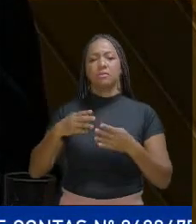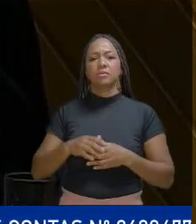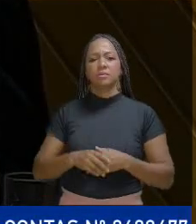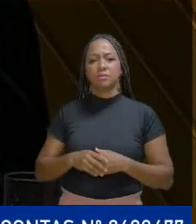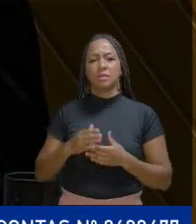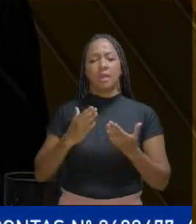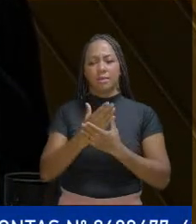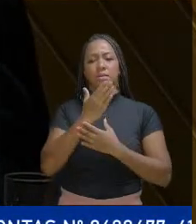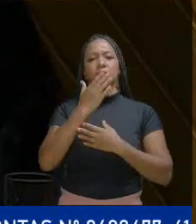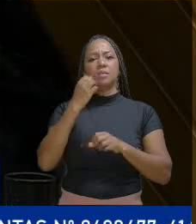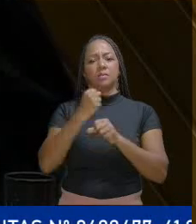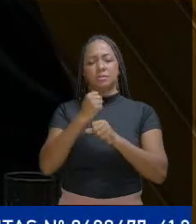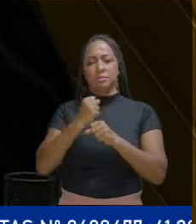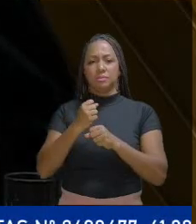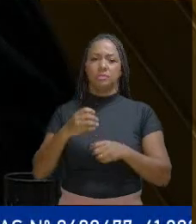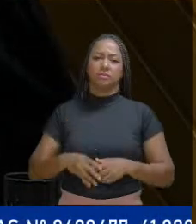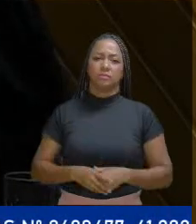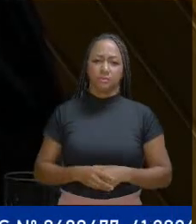número do processo